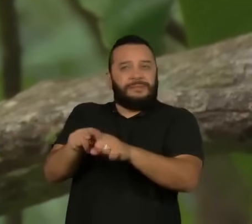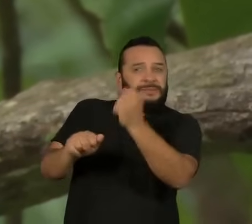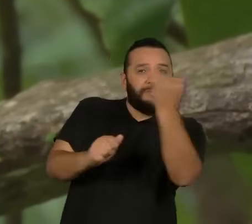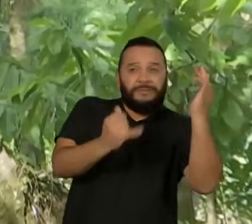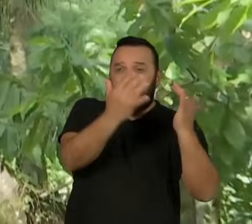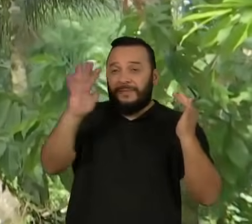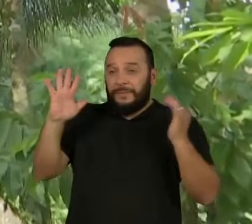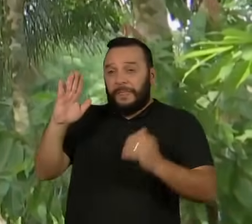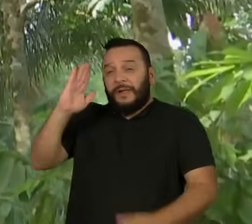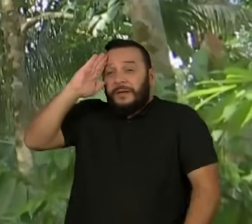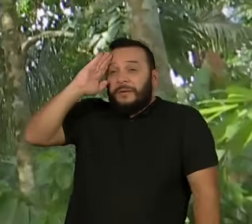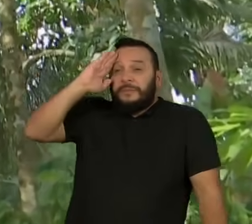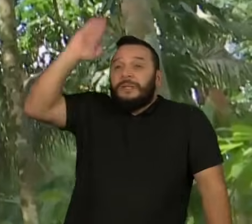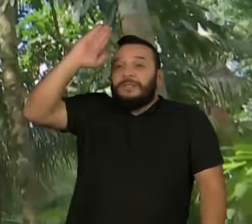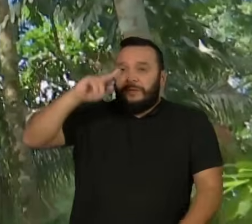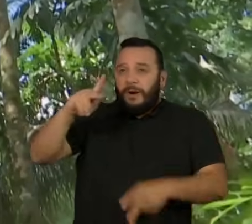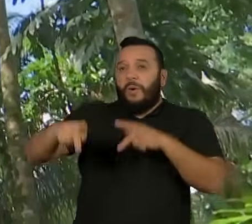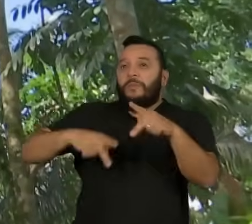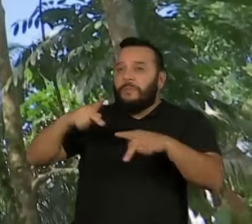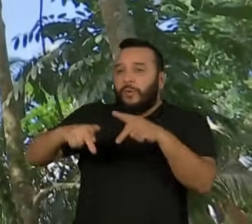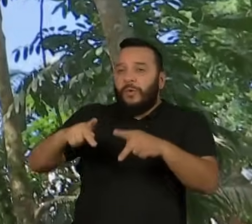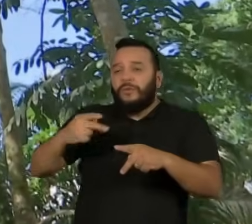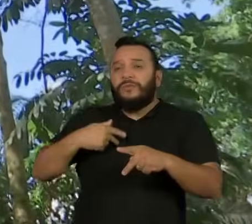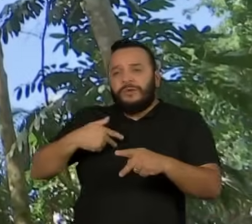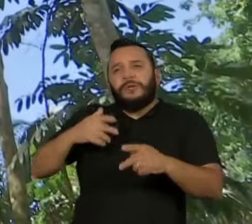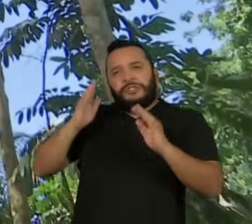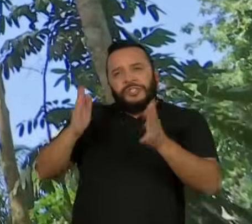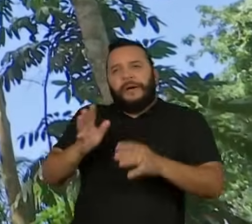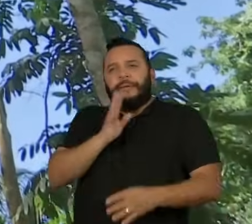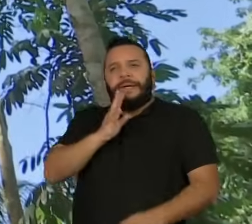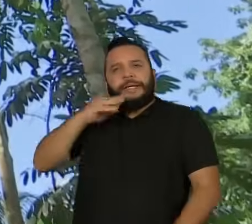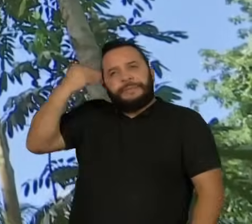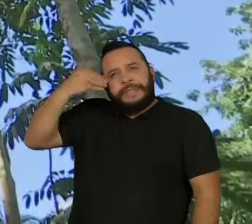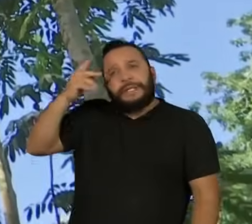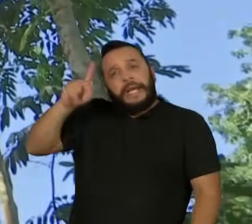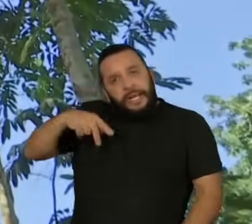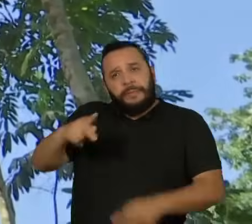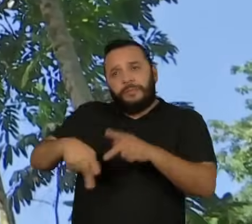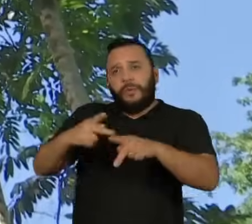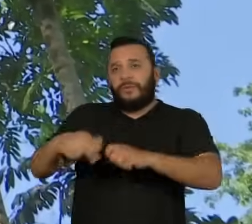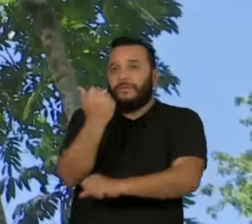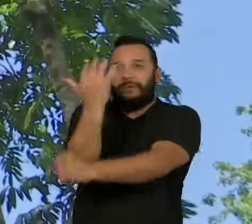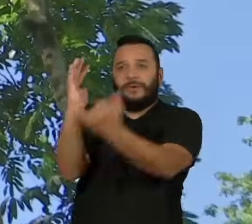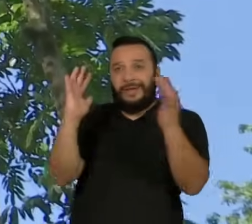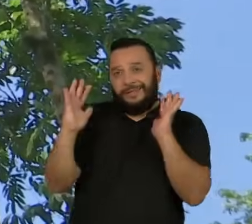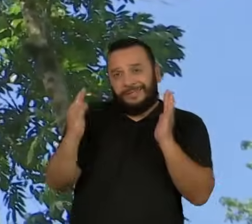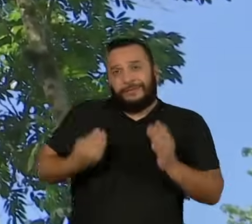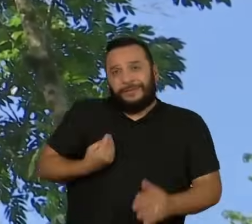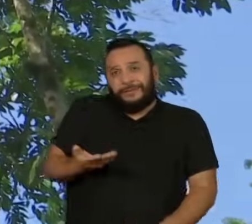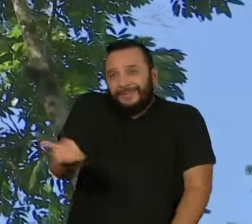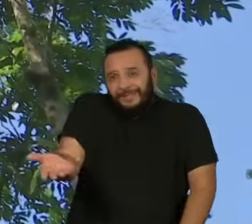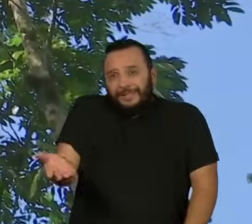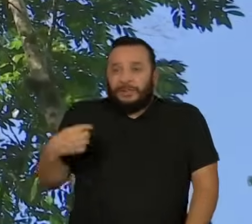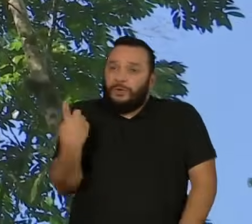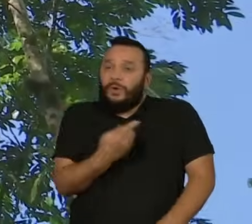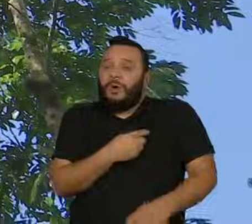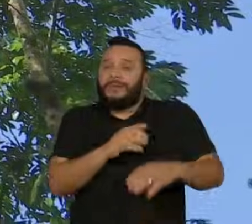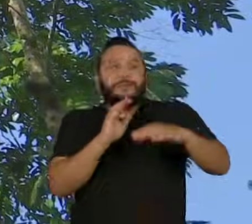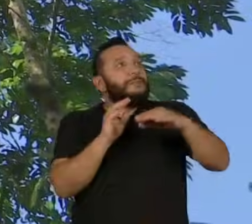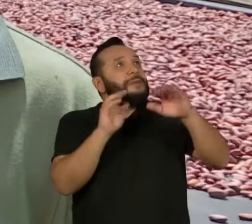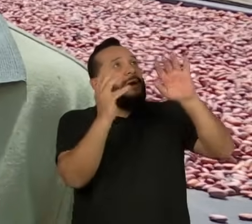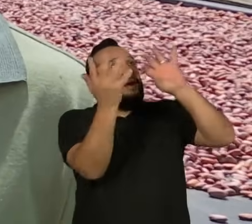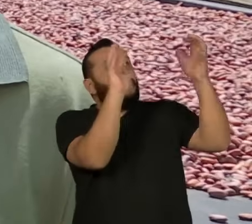principal povo que deve ser ouvido é o povo da floresta. Nós ajudamos a melhorar esse clima. Se a gente